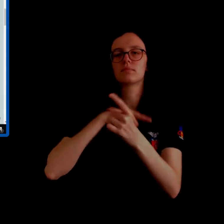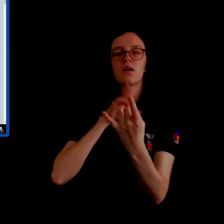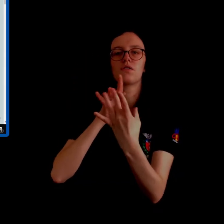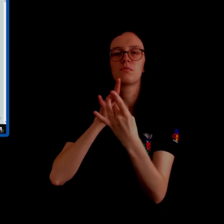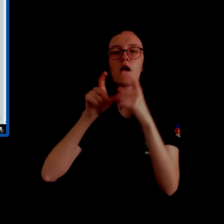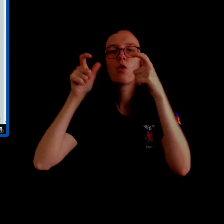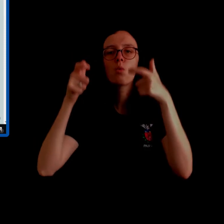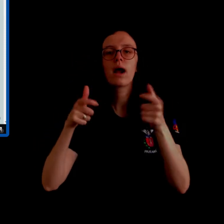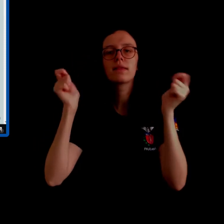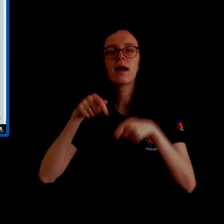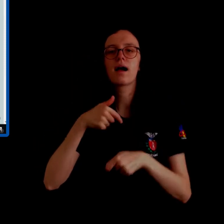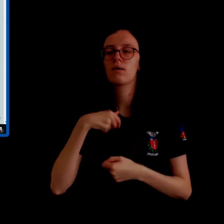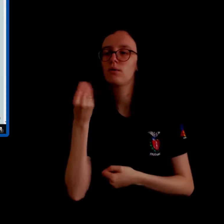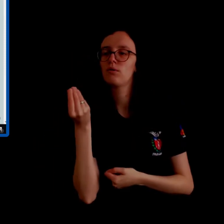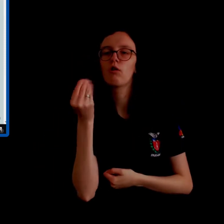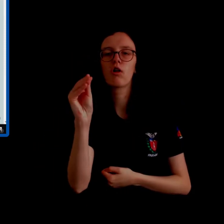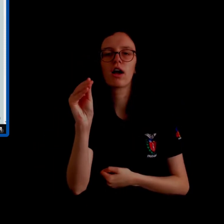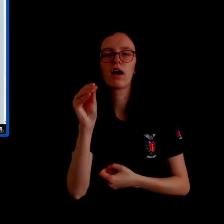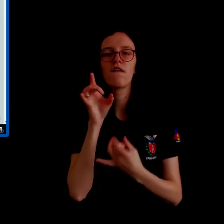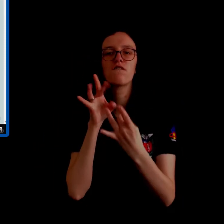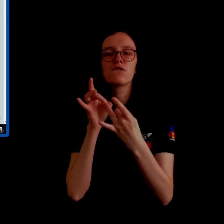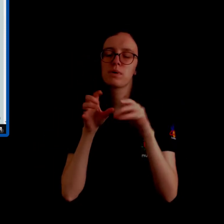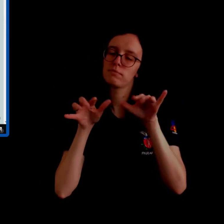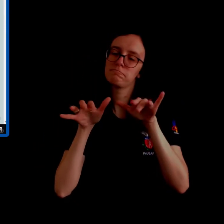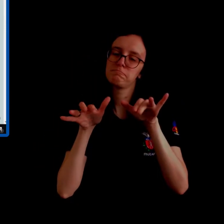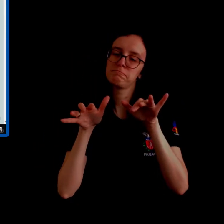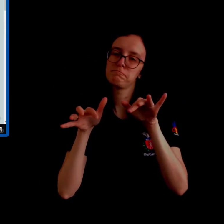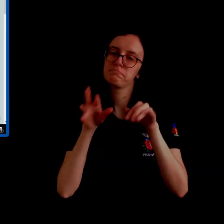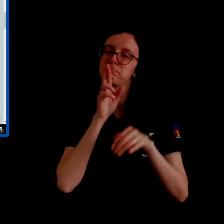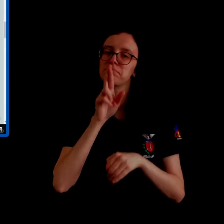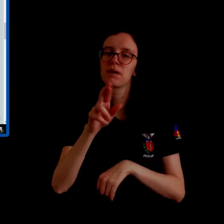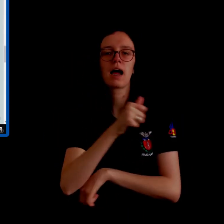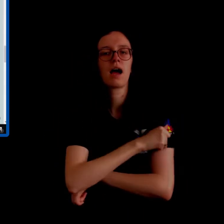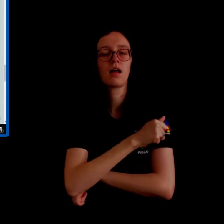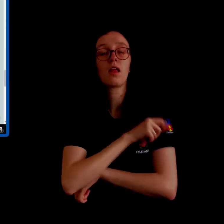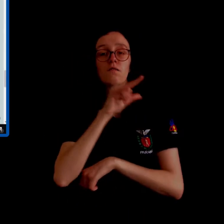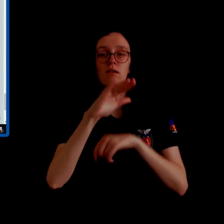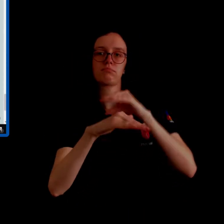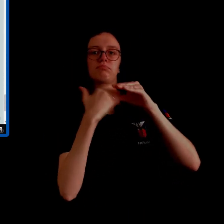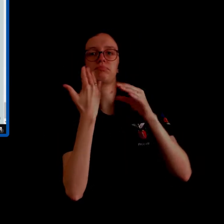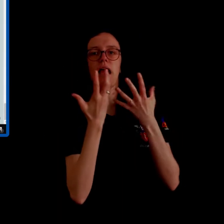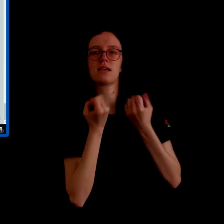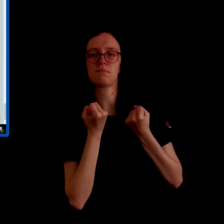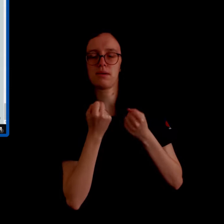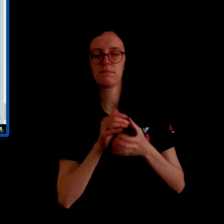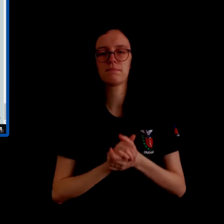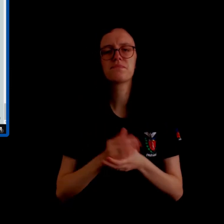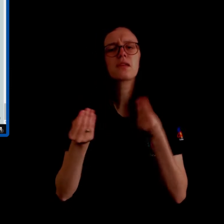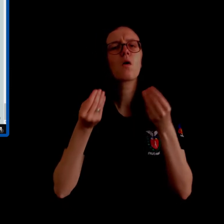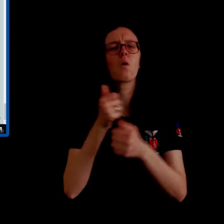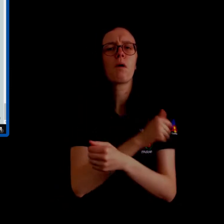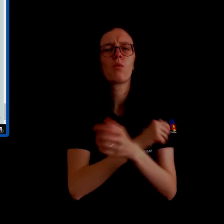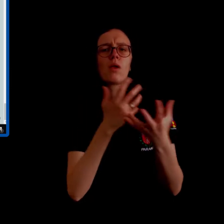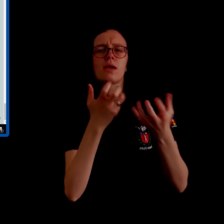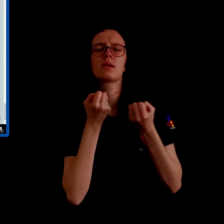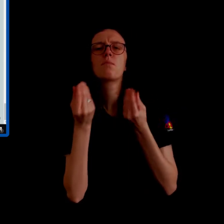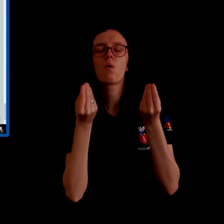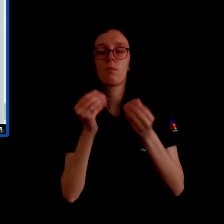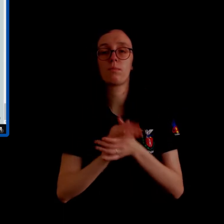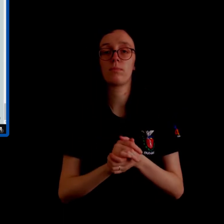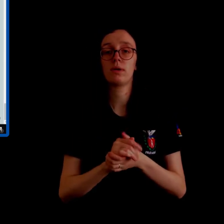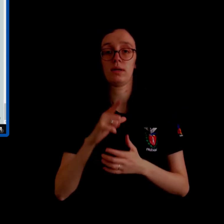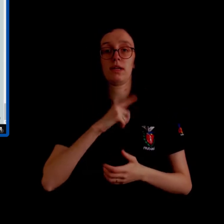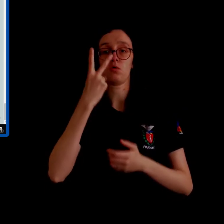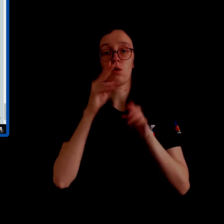feedback para que eu possa digitar ali para o aluno e o aluno vai receber. E como que o aluno recebe isso? De duas